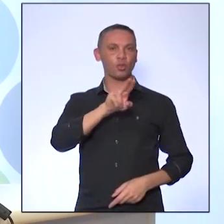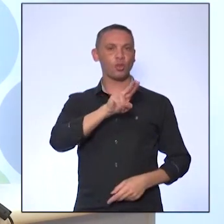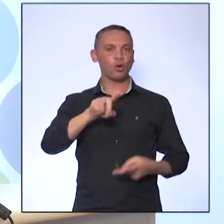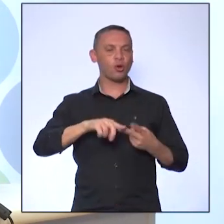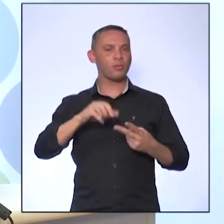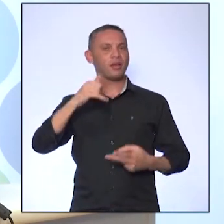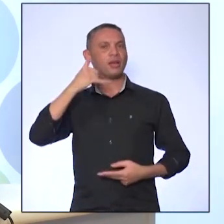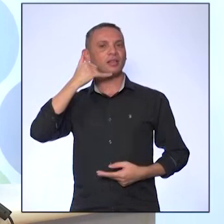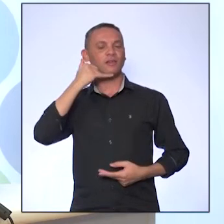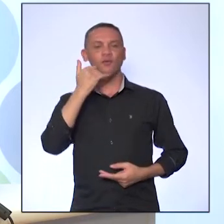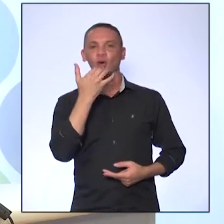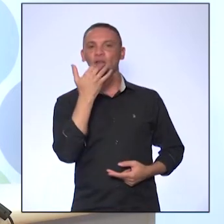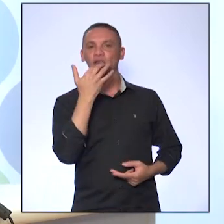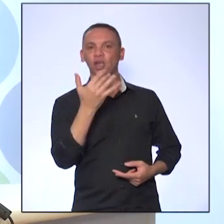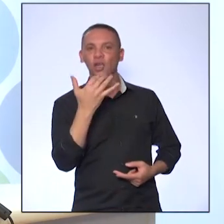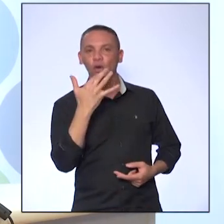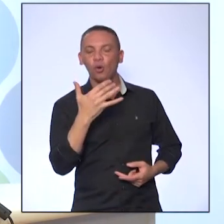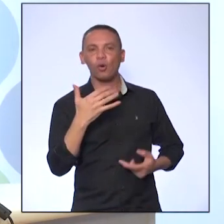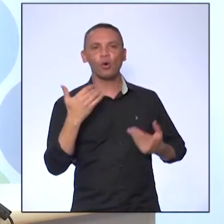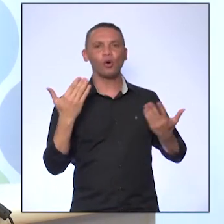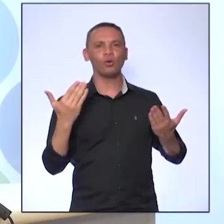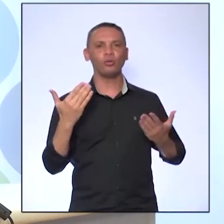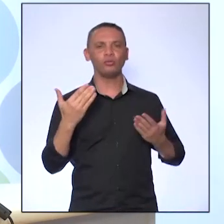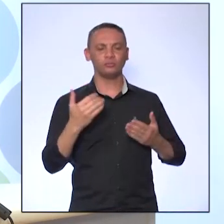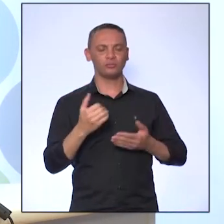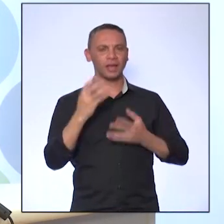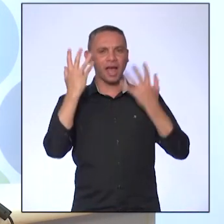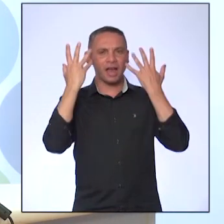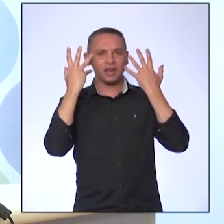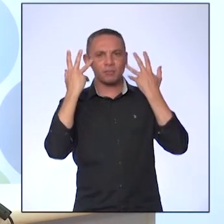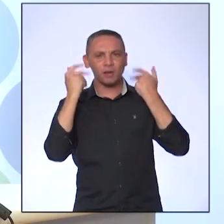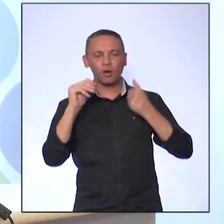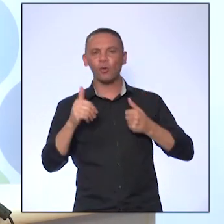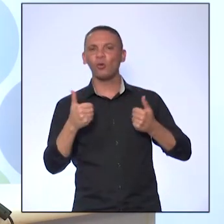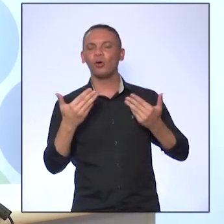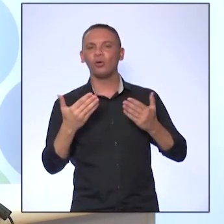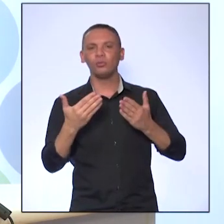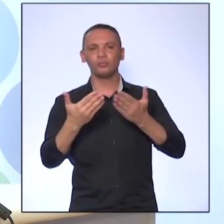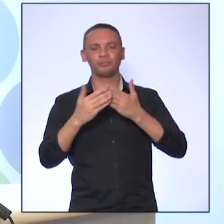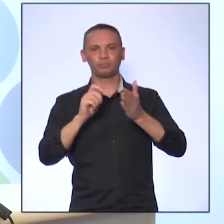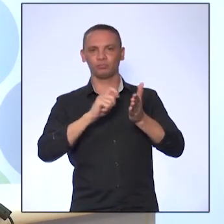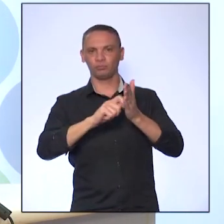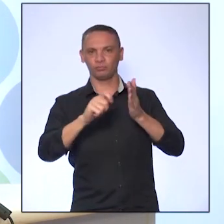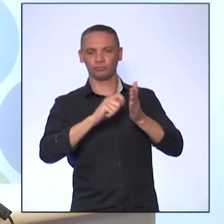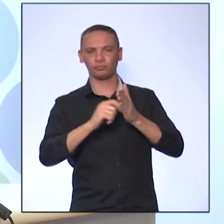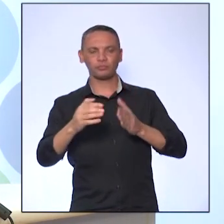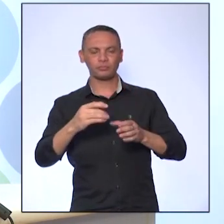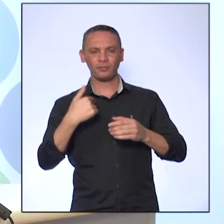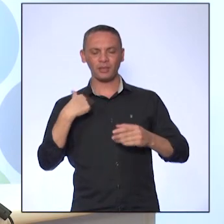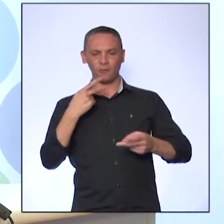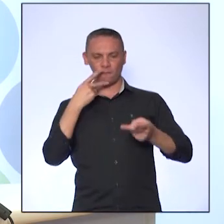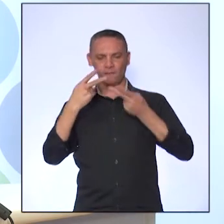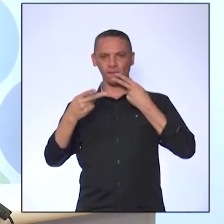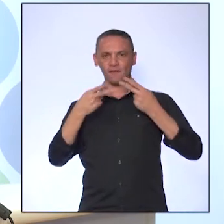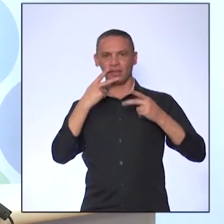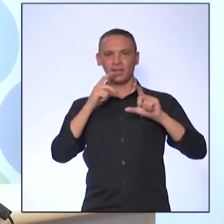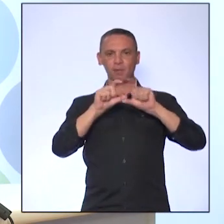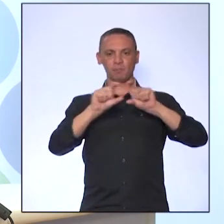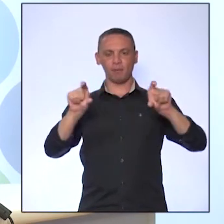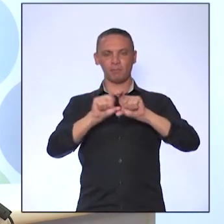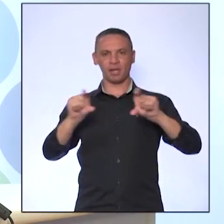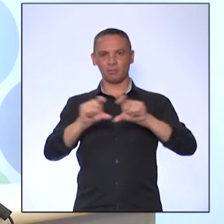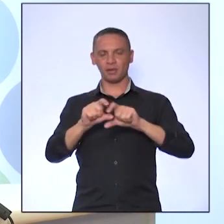sua cor favorita, o seu bichinho de estimação. Então, escrevam no chat o que vocês compreenderam do